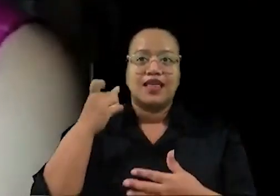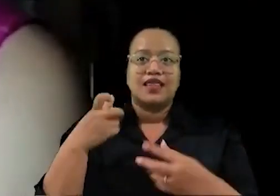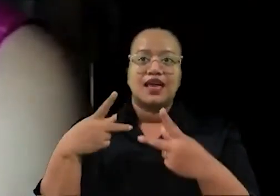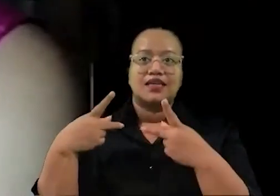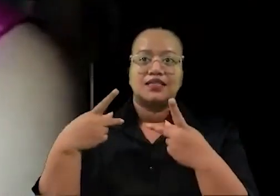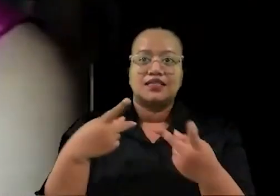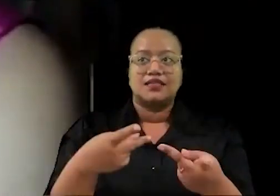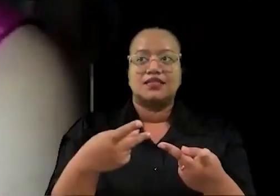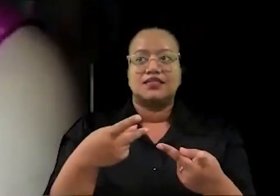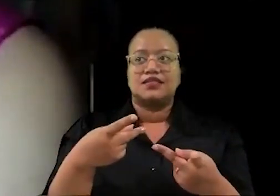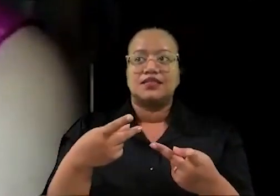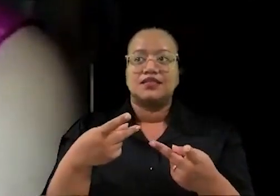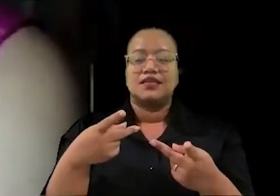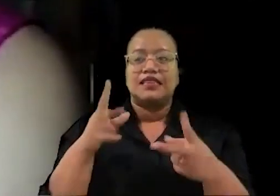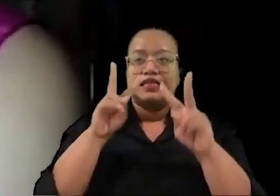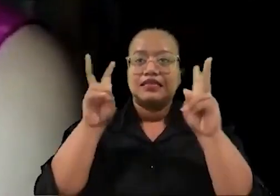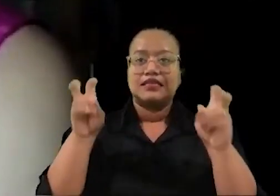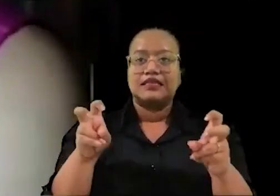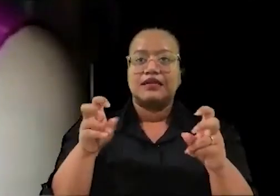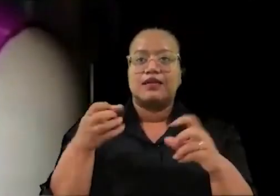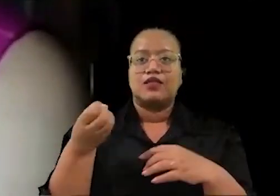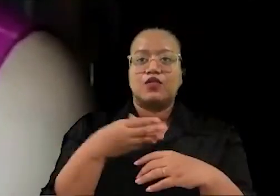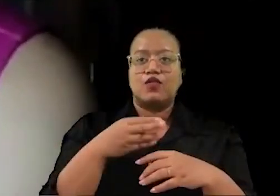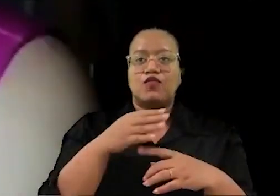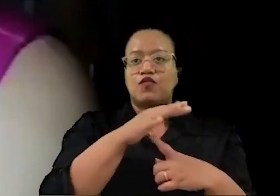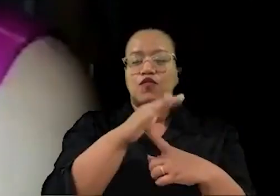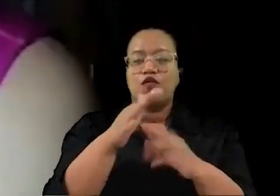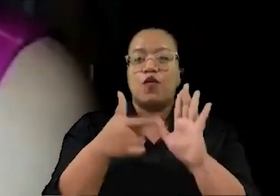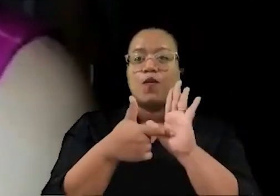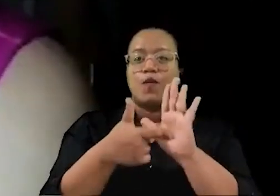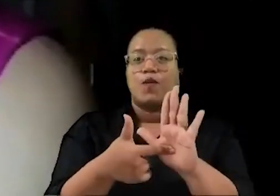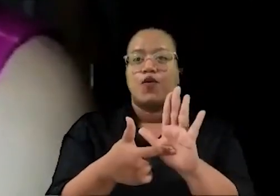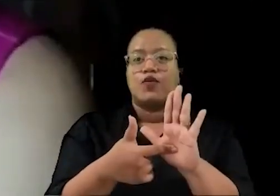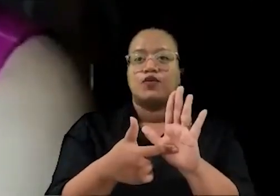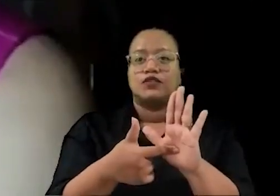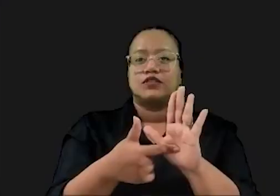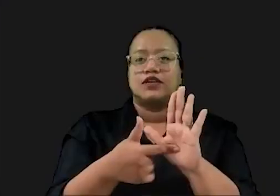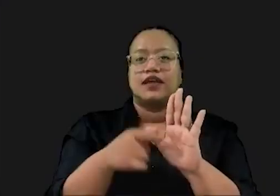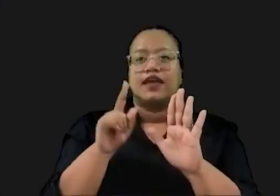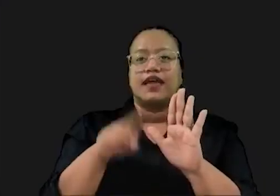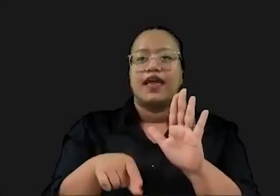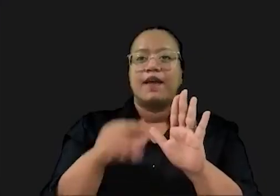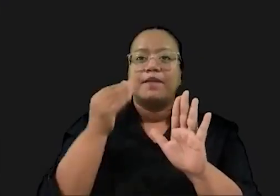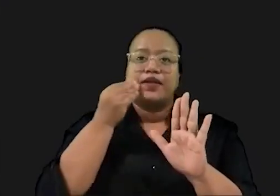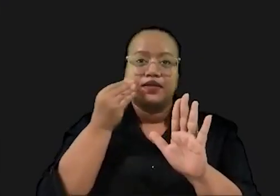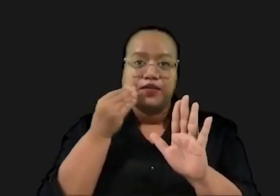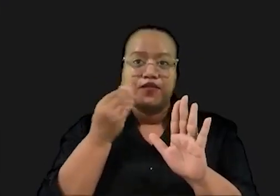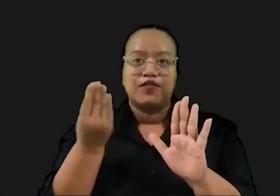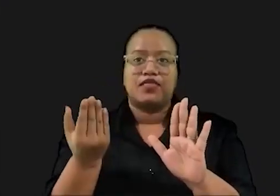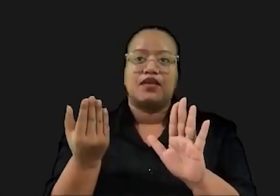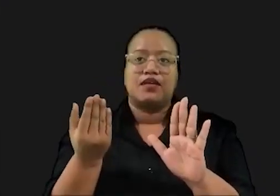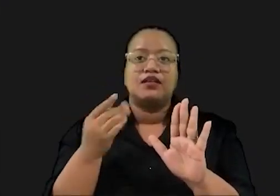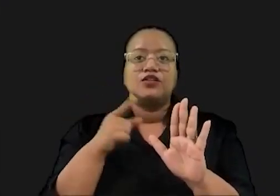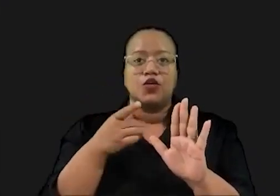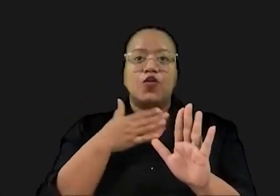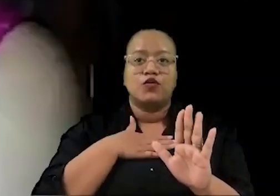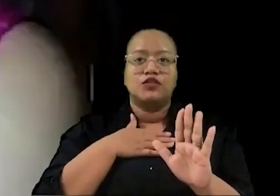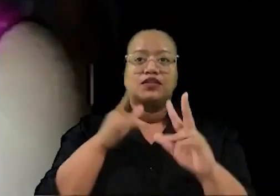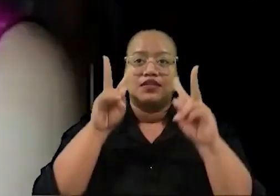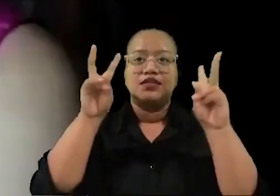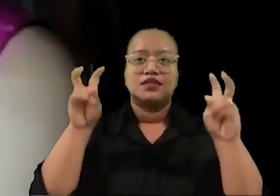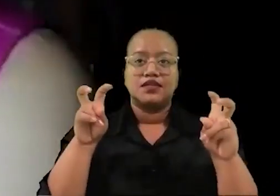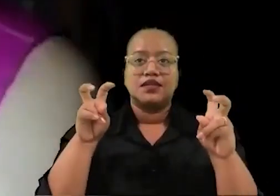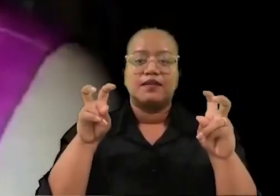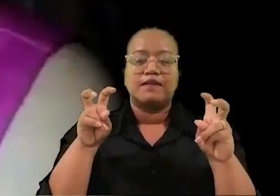Onde cada um expõe, mas expõe para ser aproveitado, né? Para ser usado. Então,